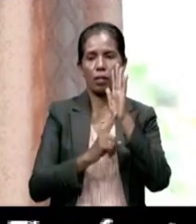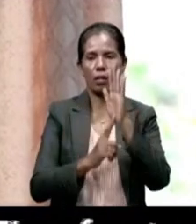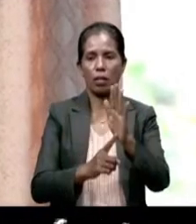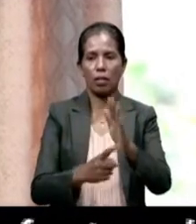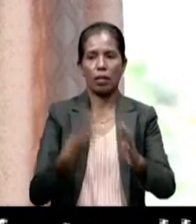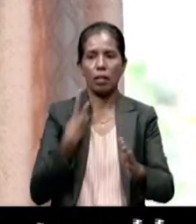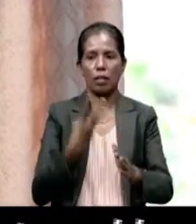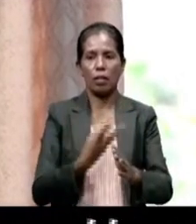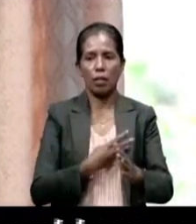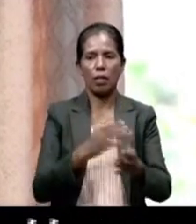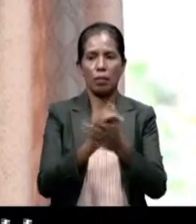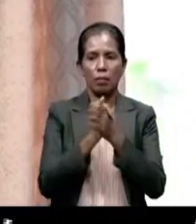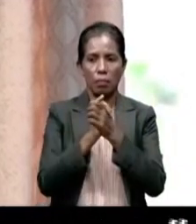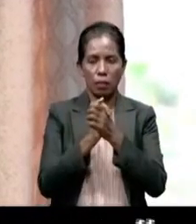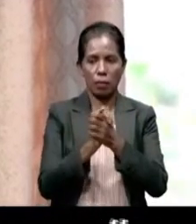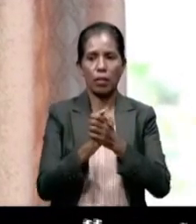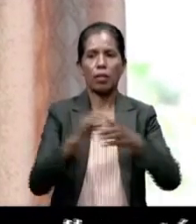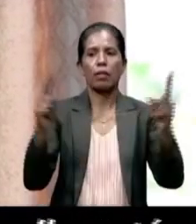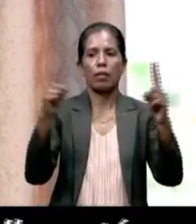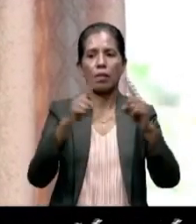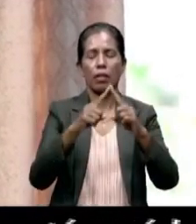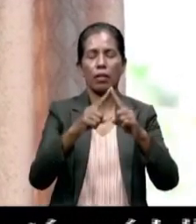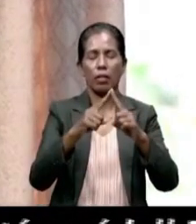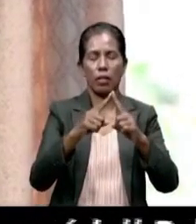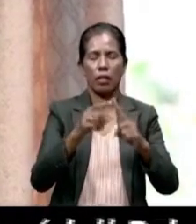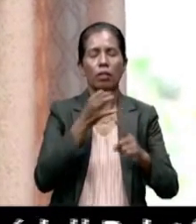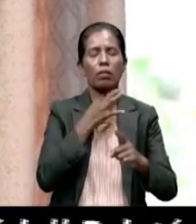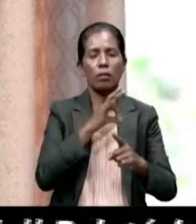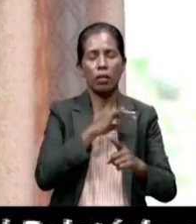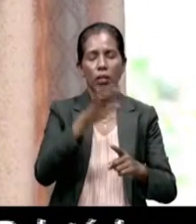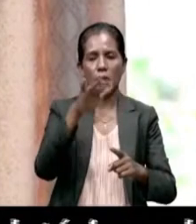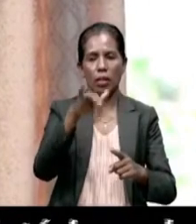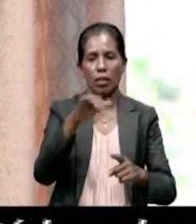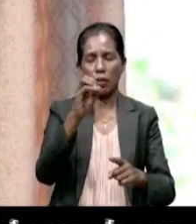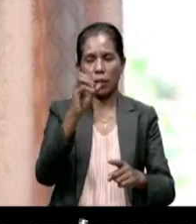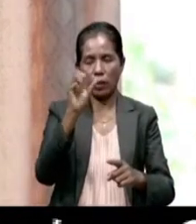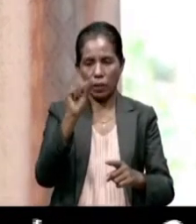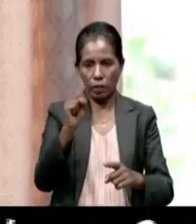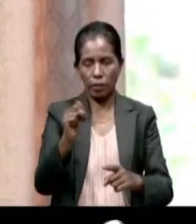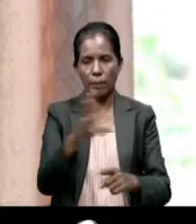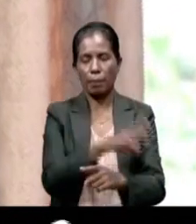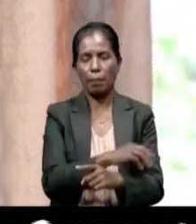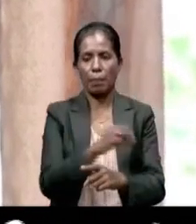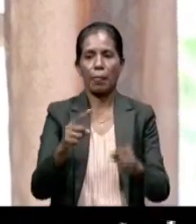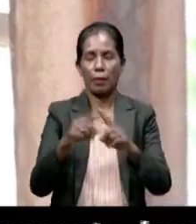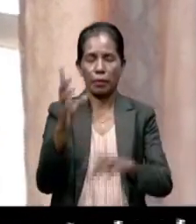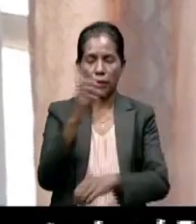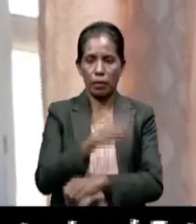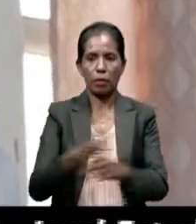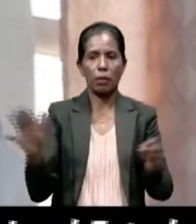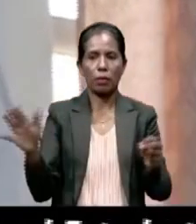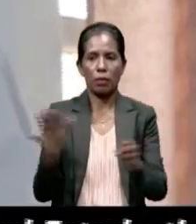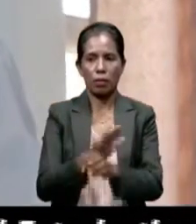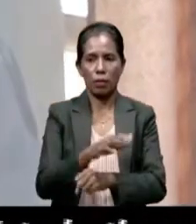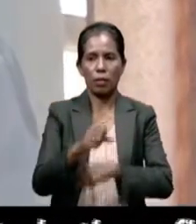ami nia parabéns ba frater Ios, nebe ohi completa o na 40